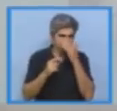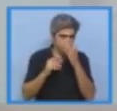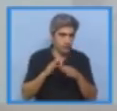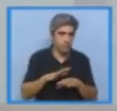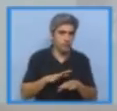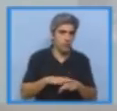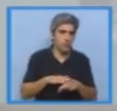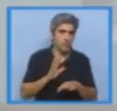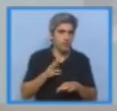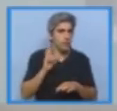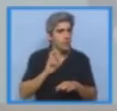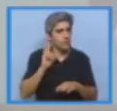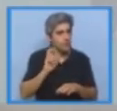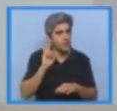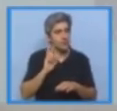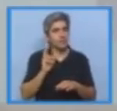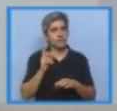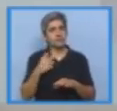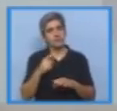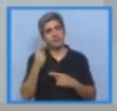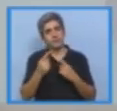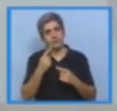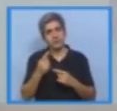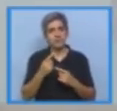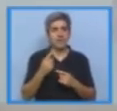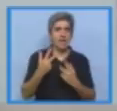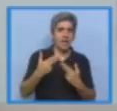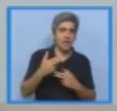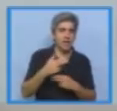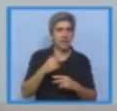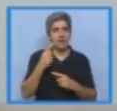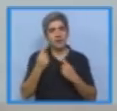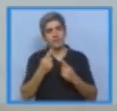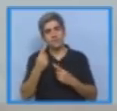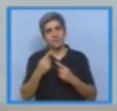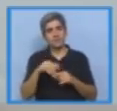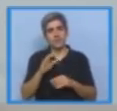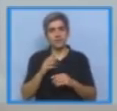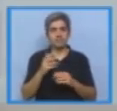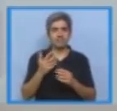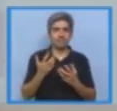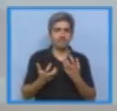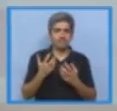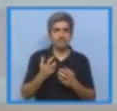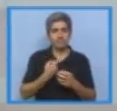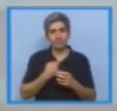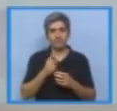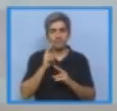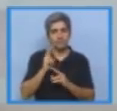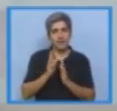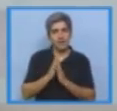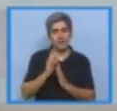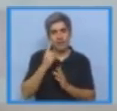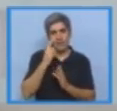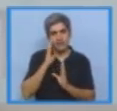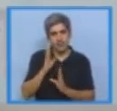que temos que ouvir, que teceu mais algumas críticas ou levantou, se calhar, mais algumas questões a que devíamos também, como Igreja, estar